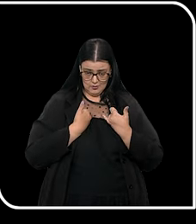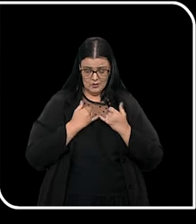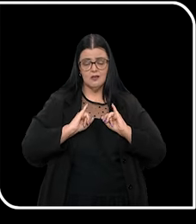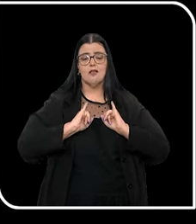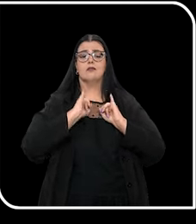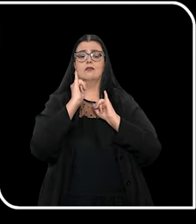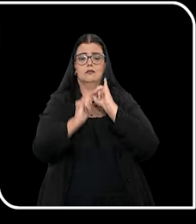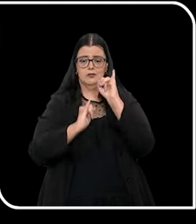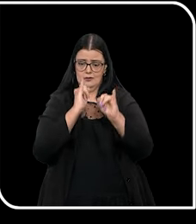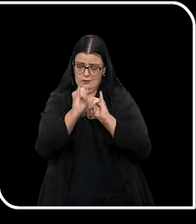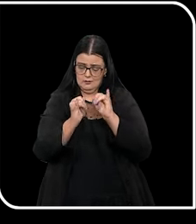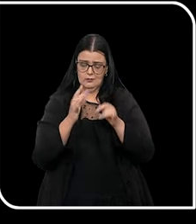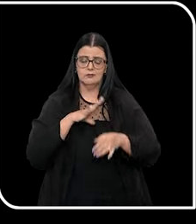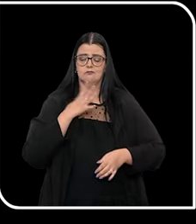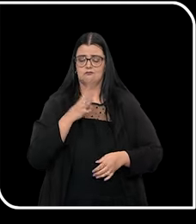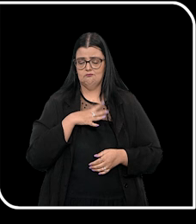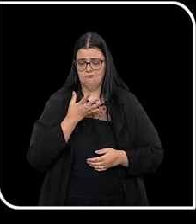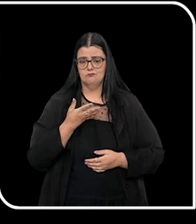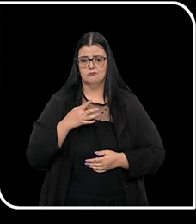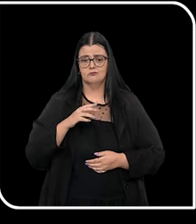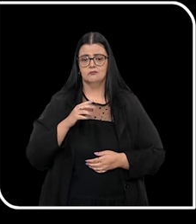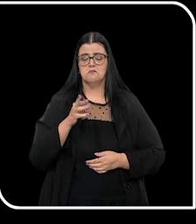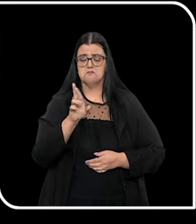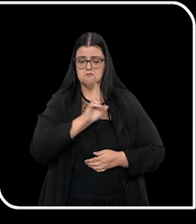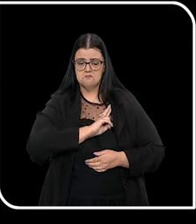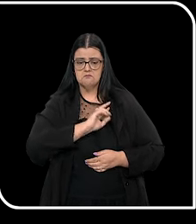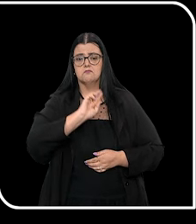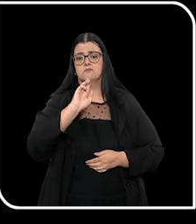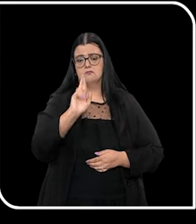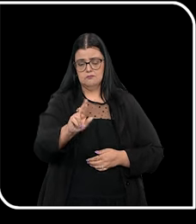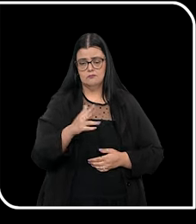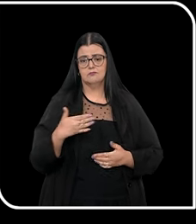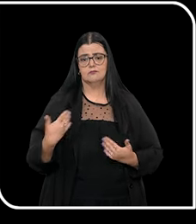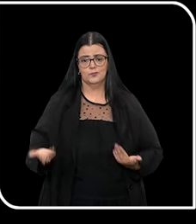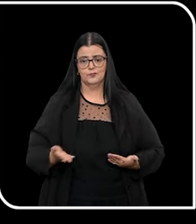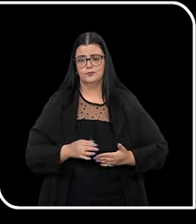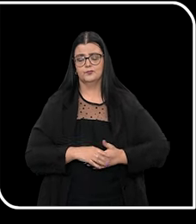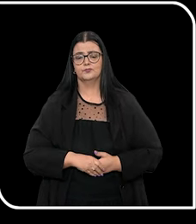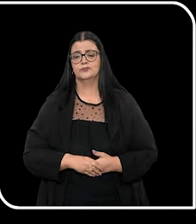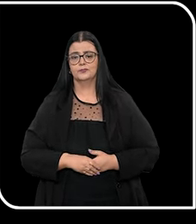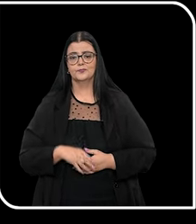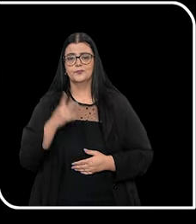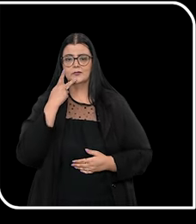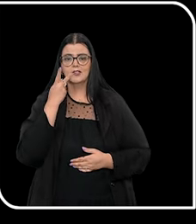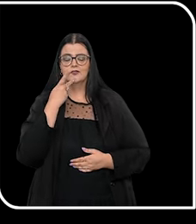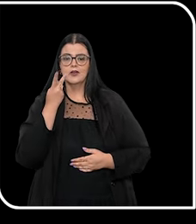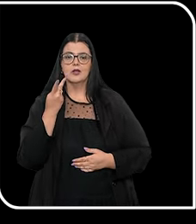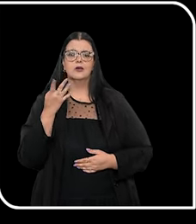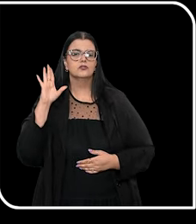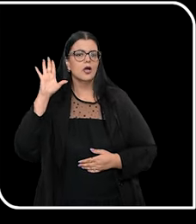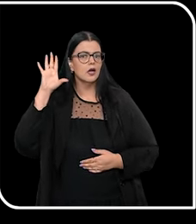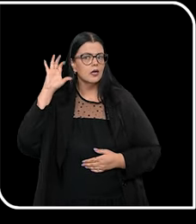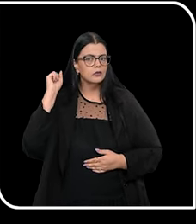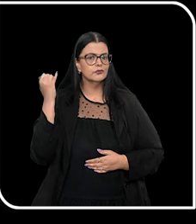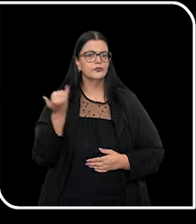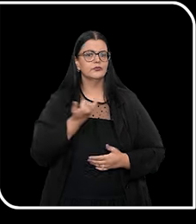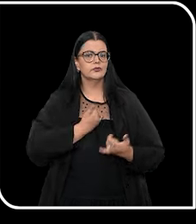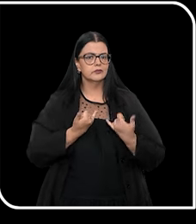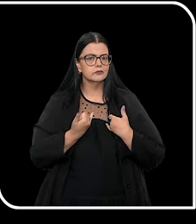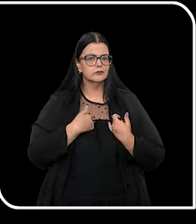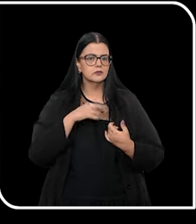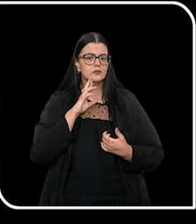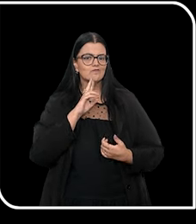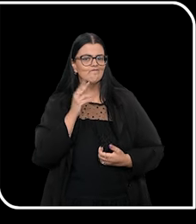colo molhado eu devolvo sabonete pra pessoa molhado mas eh durante muito tempo eu ouvi muitas coisas e não